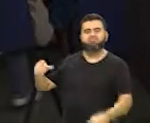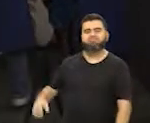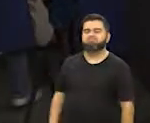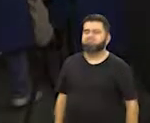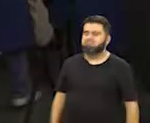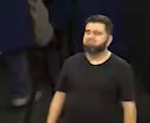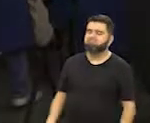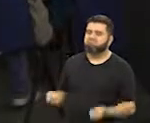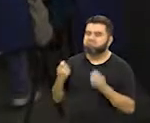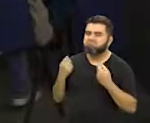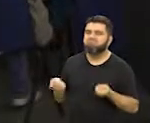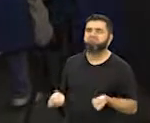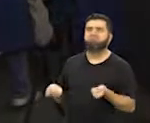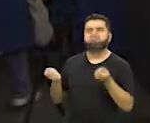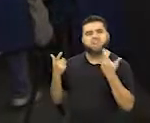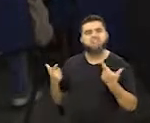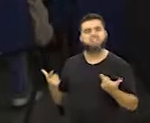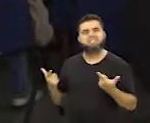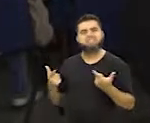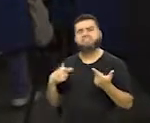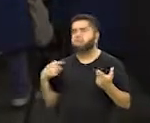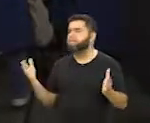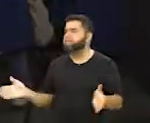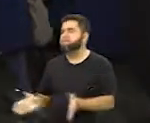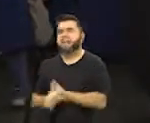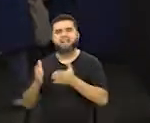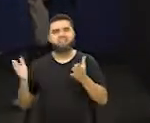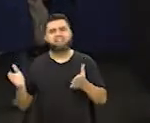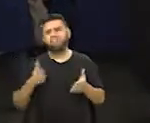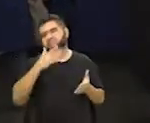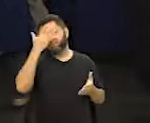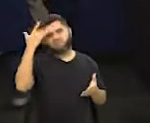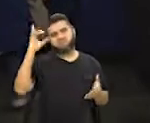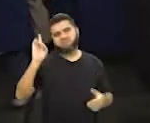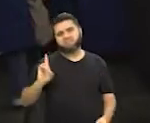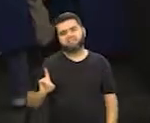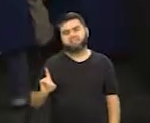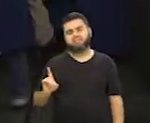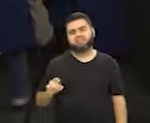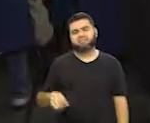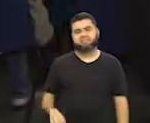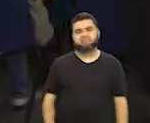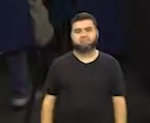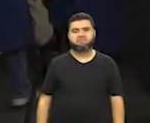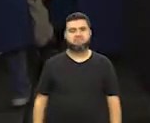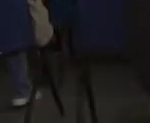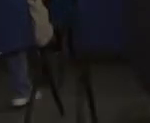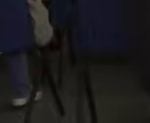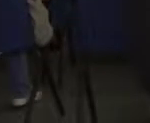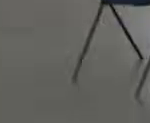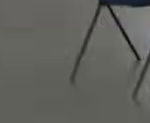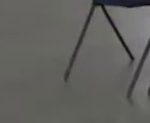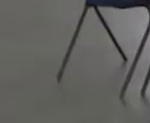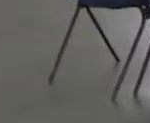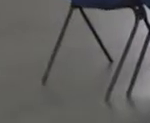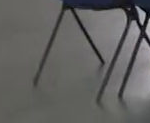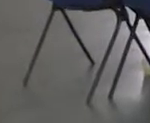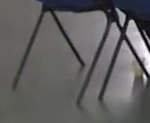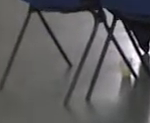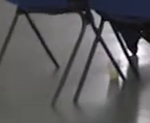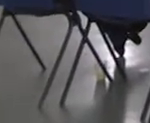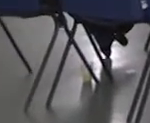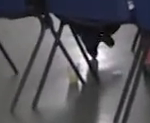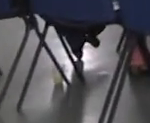Sem Limites, nossa, vai ser muito gratificante, vai ser maravilhoso para os nossos deficientes.